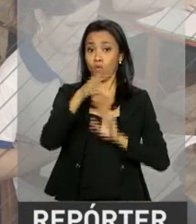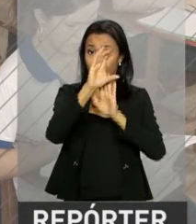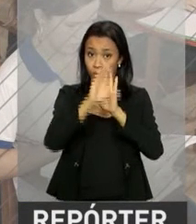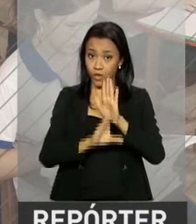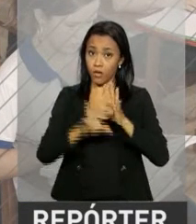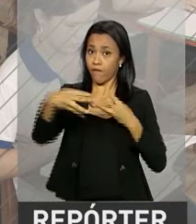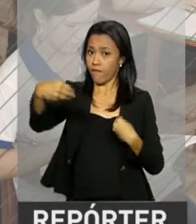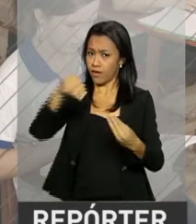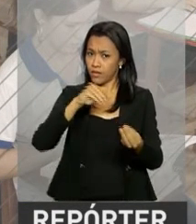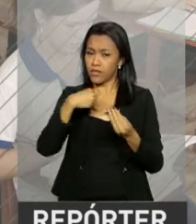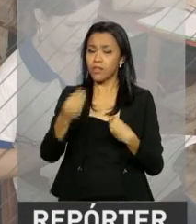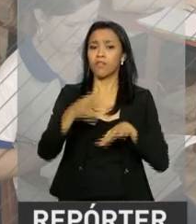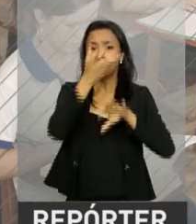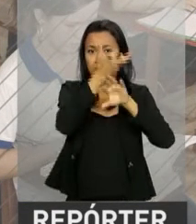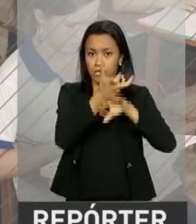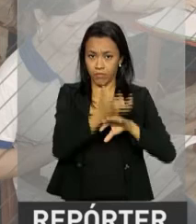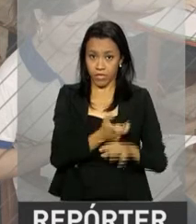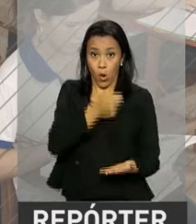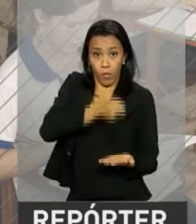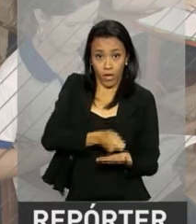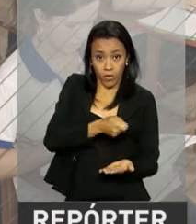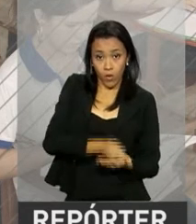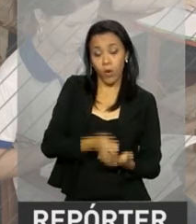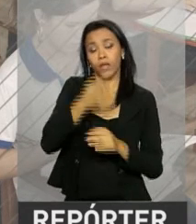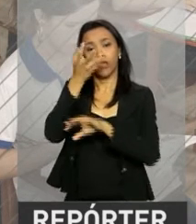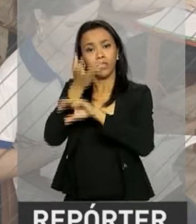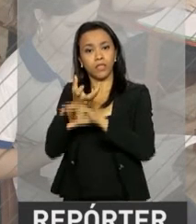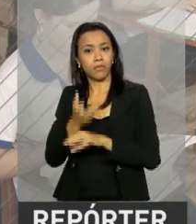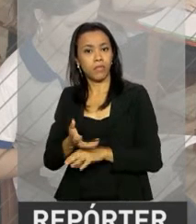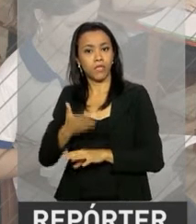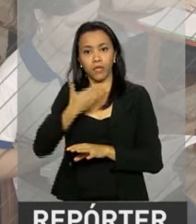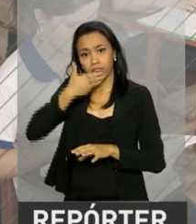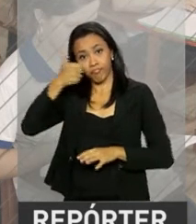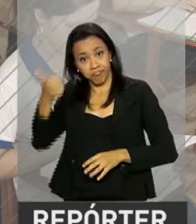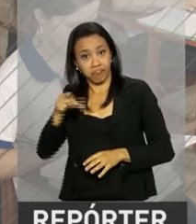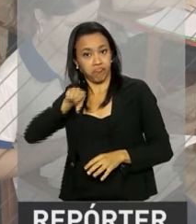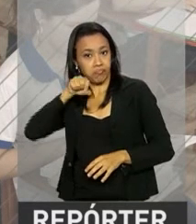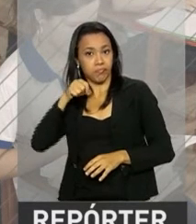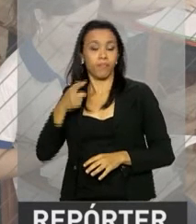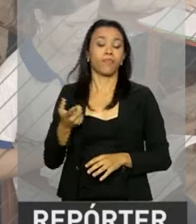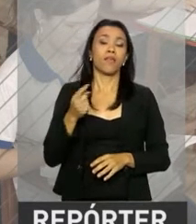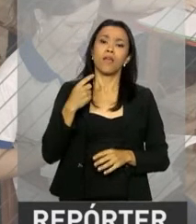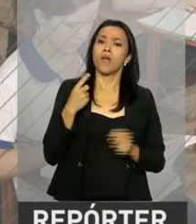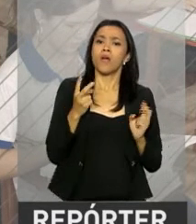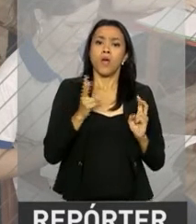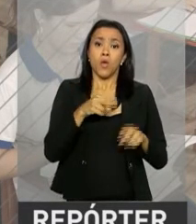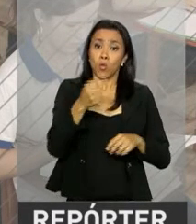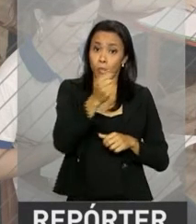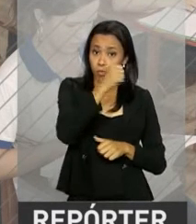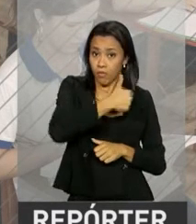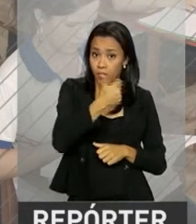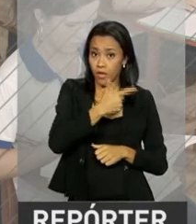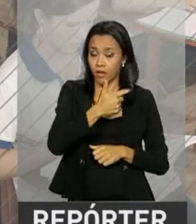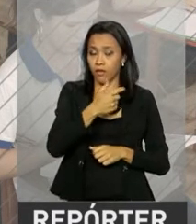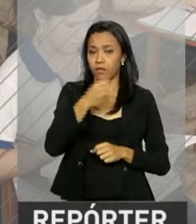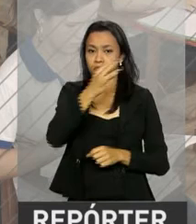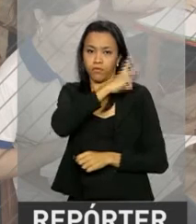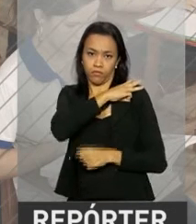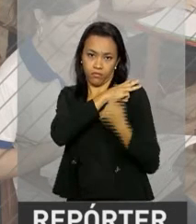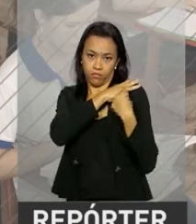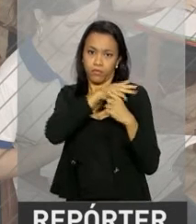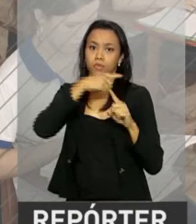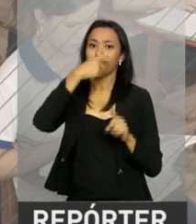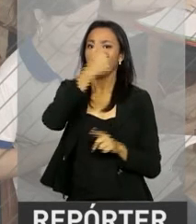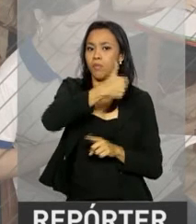flexível, com disciplinas obrigatórias e opcionais. Na prática, o currículo será o mesmo para todos os alunos no primeiro ano e na